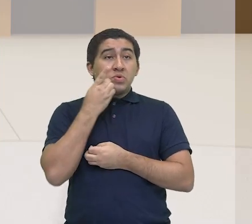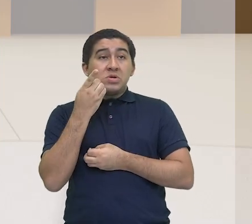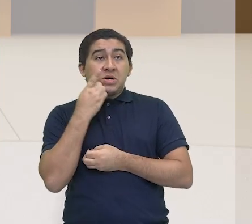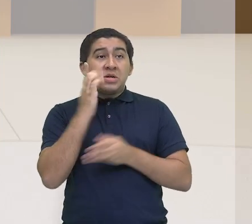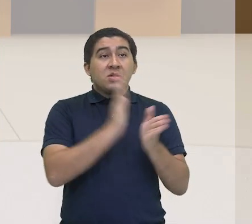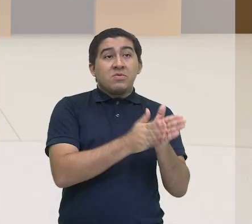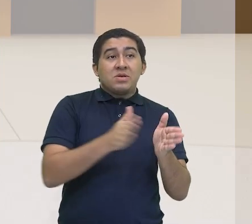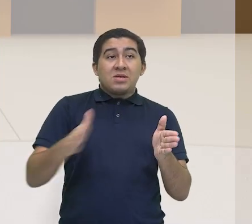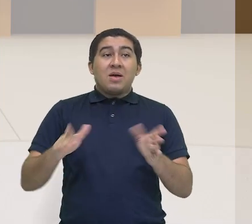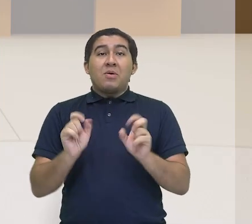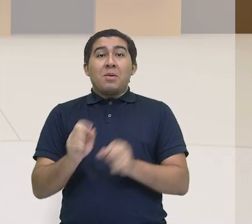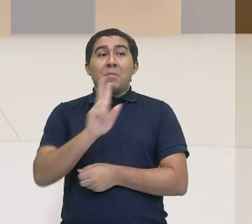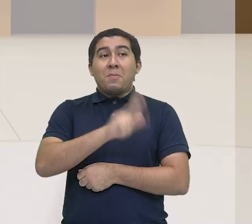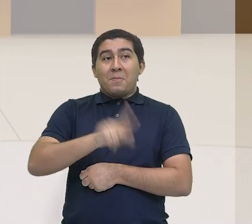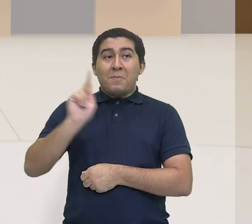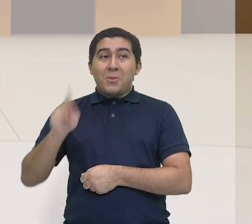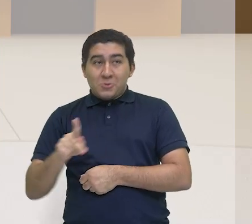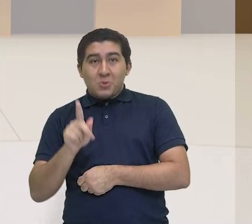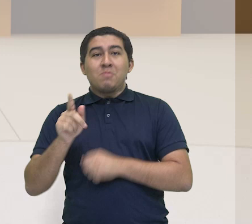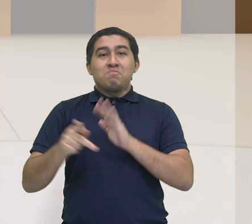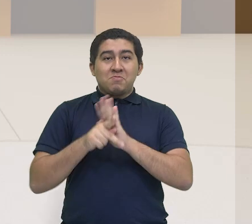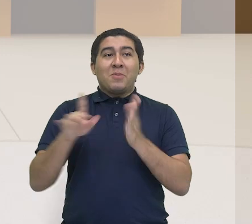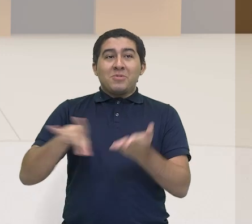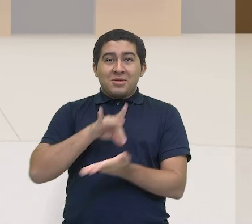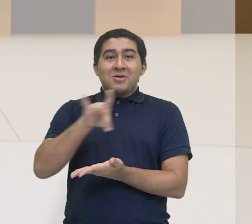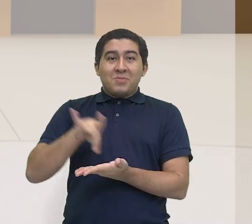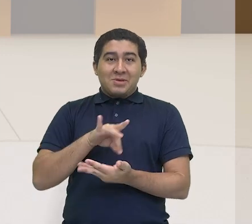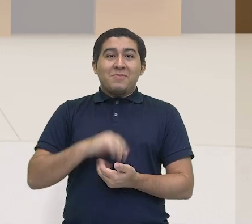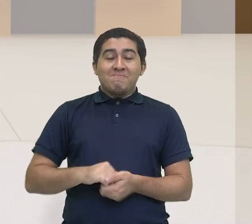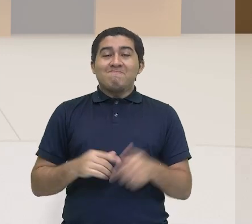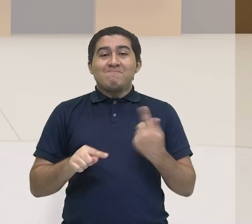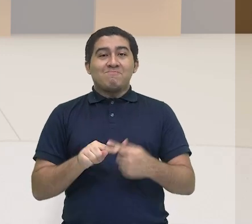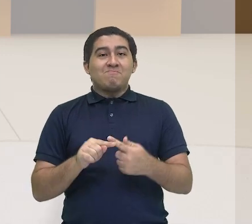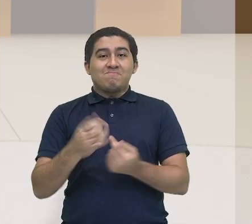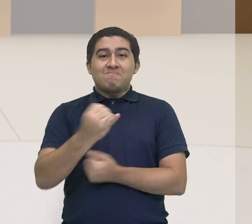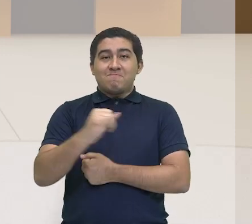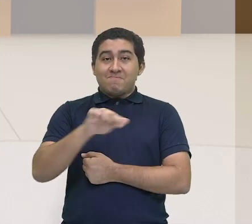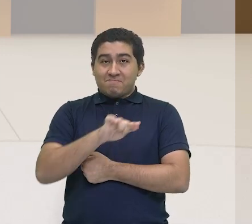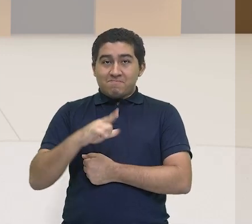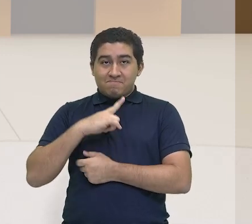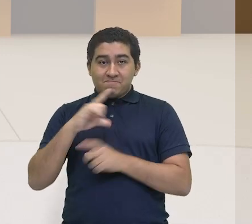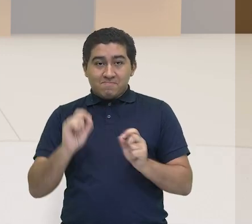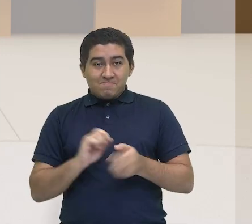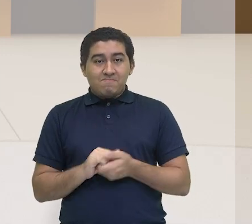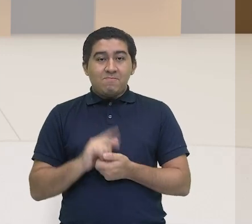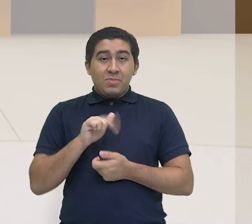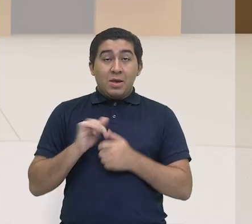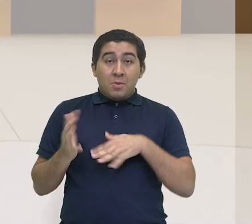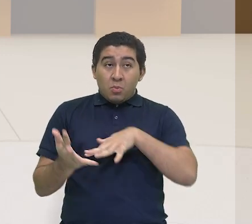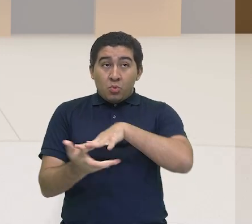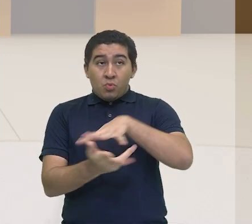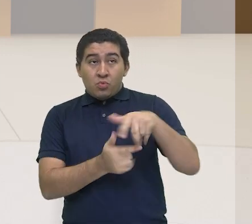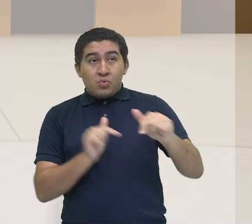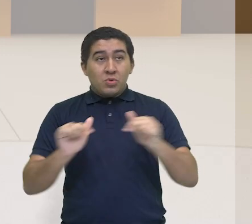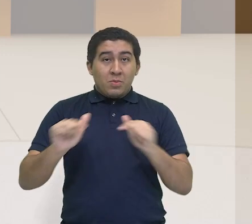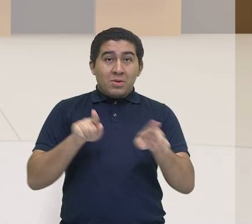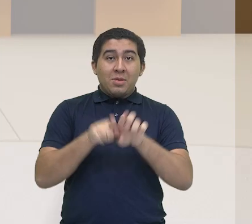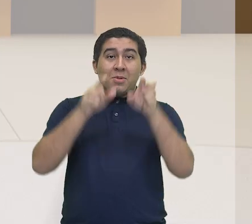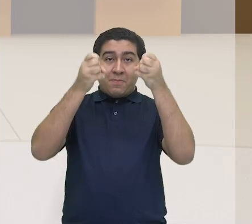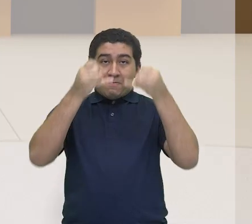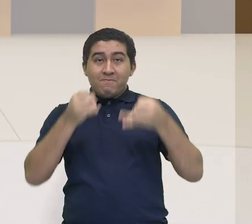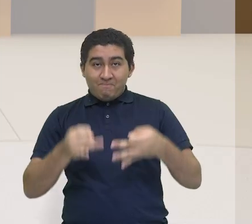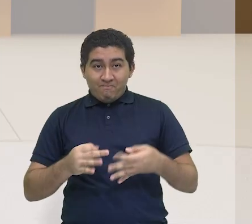enquanto professores do CEMEAN. Afinal, se a gente está falando desse mundo do trabalho, explicando que existe